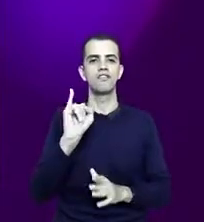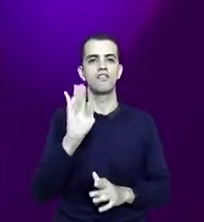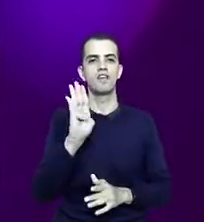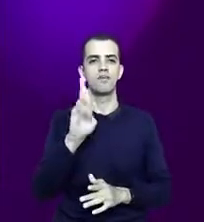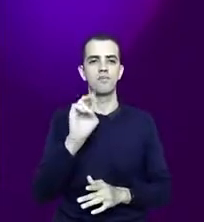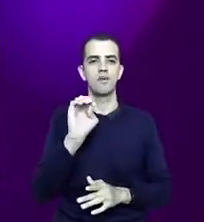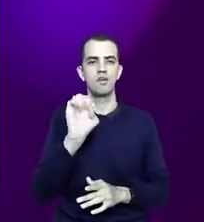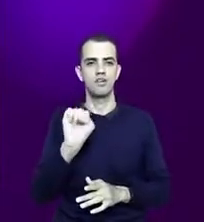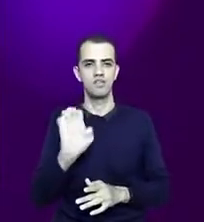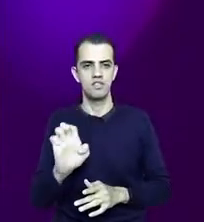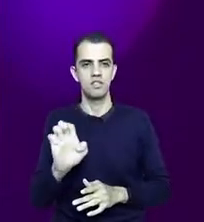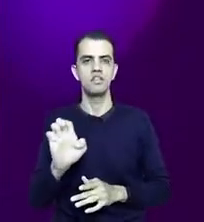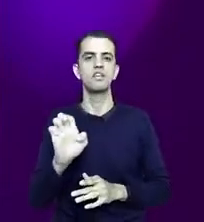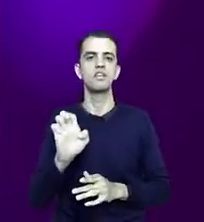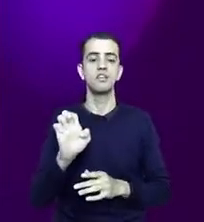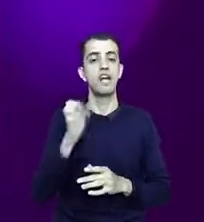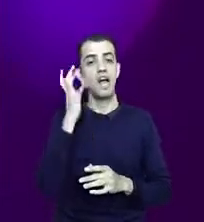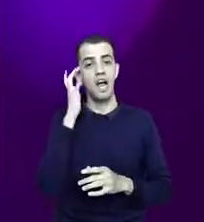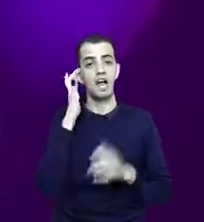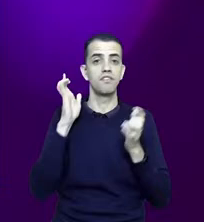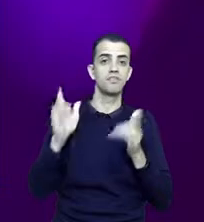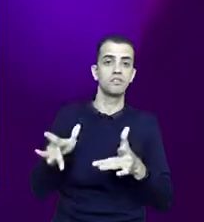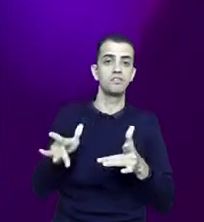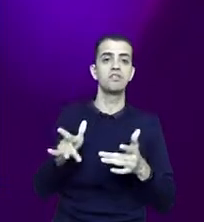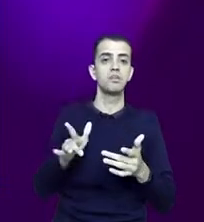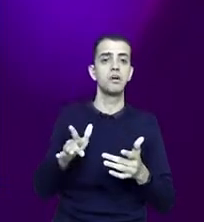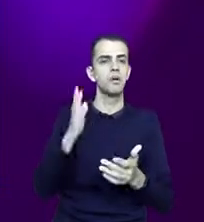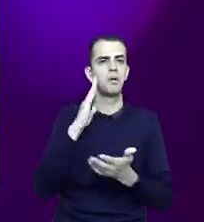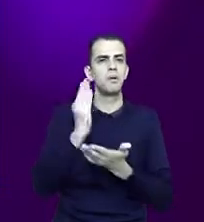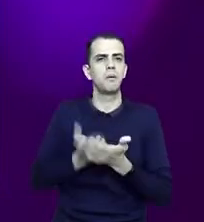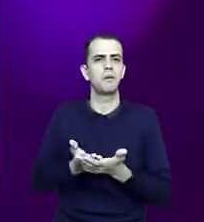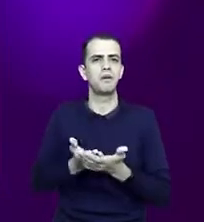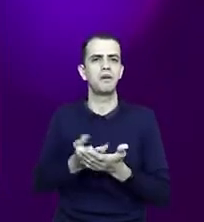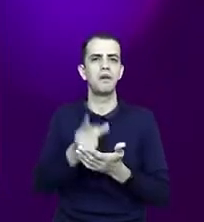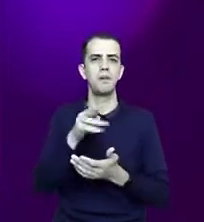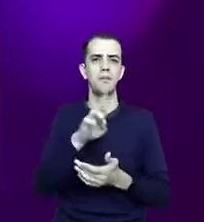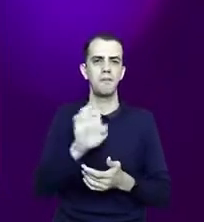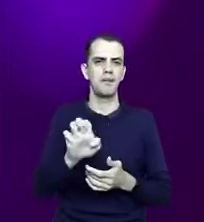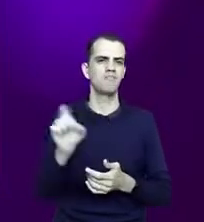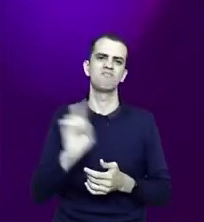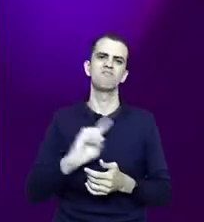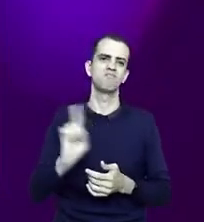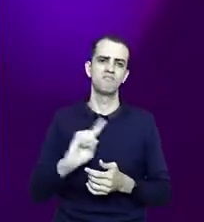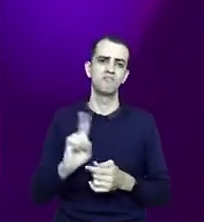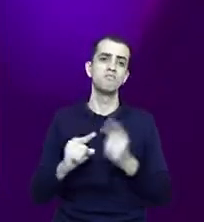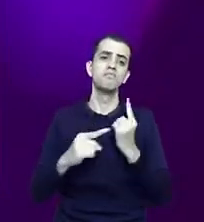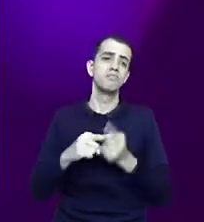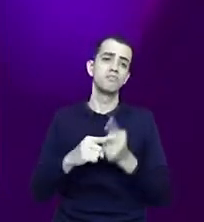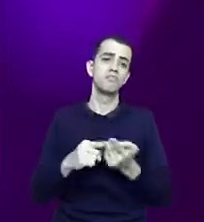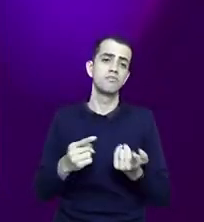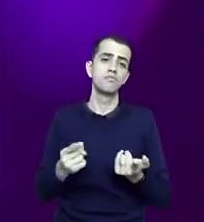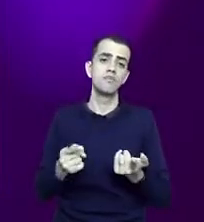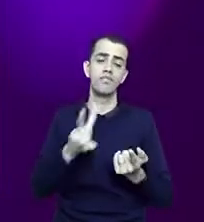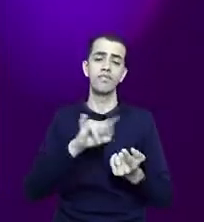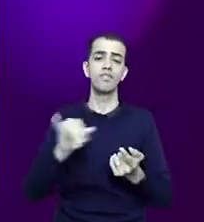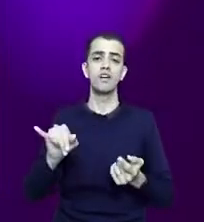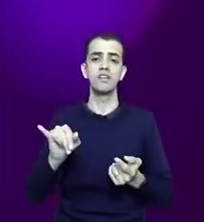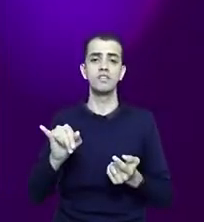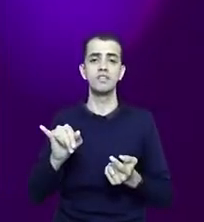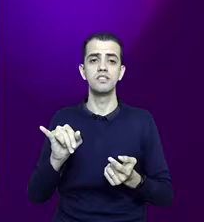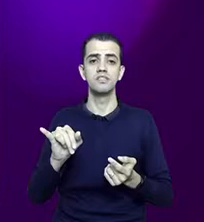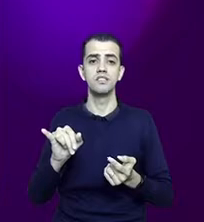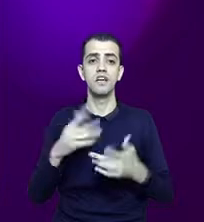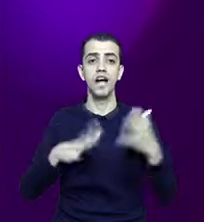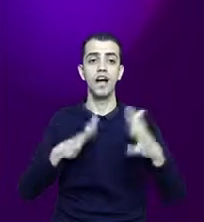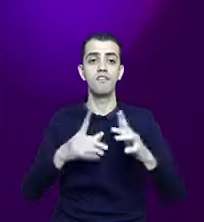ficou, que você acha que ficou, mas acredito que pré, acho que não. Porque por causa da via de acesso, não Talvez sei. na